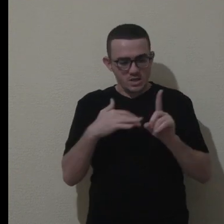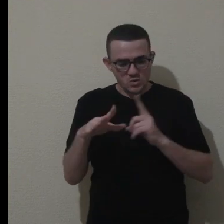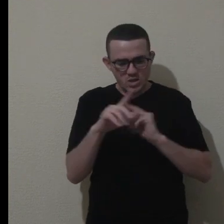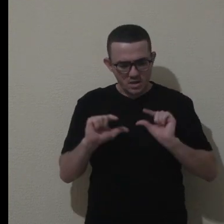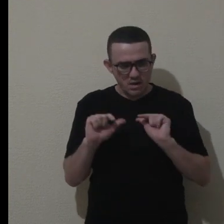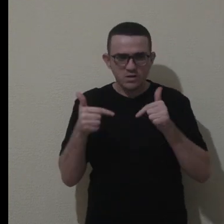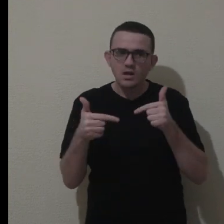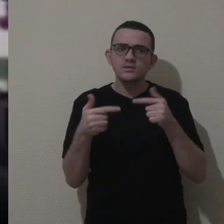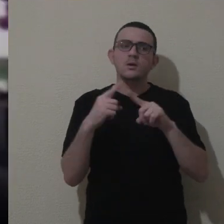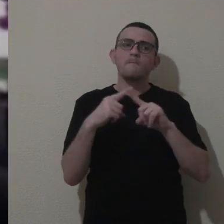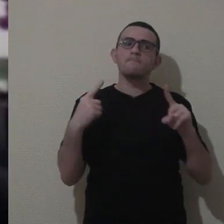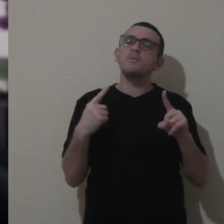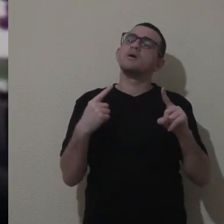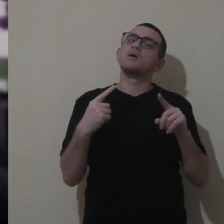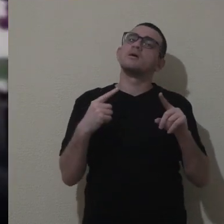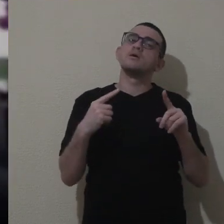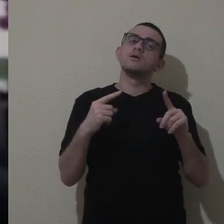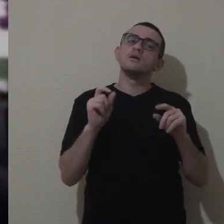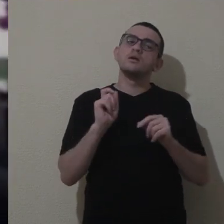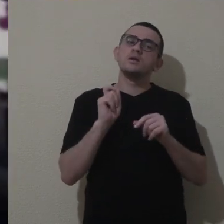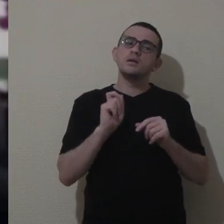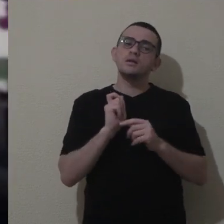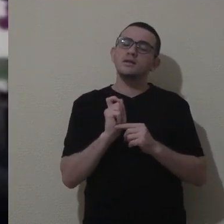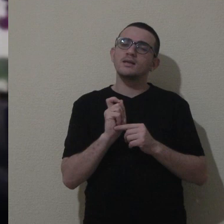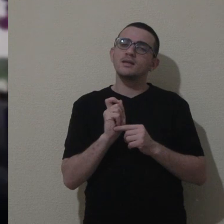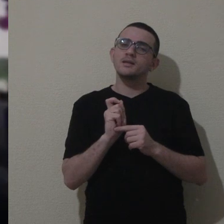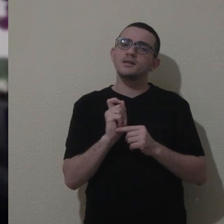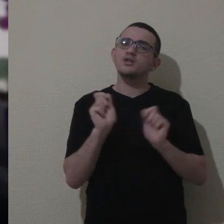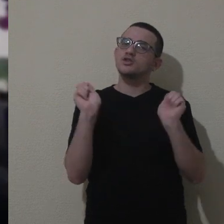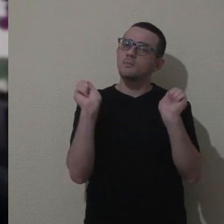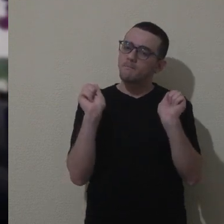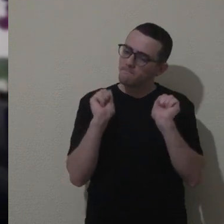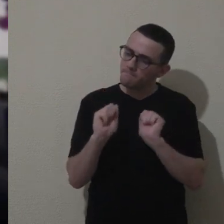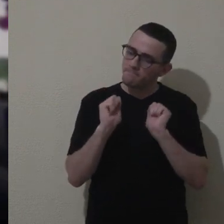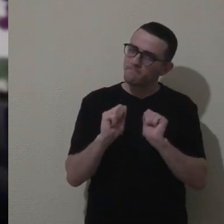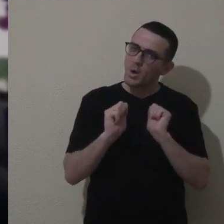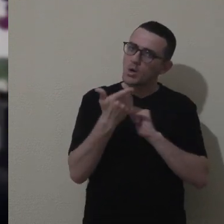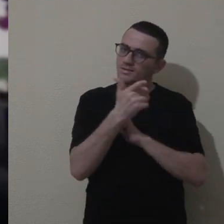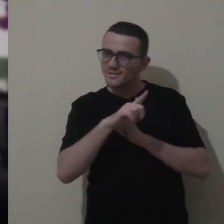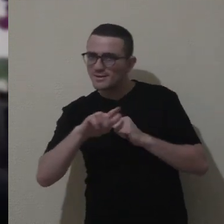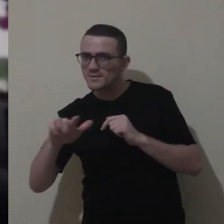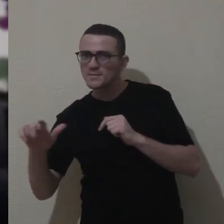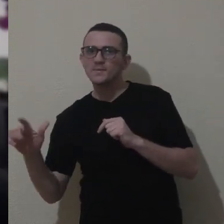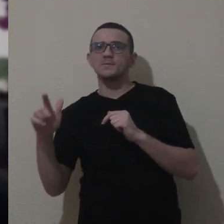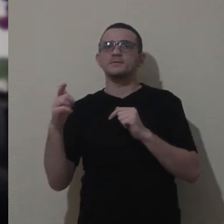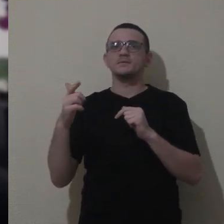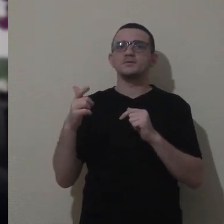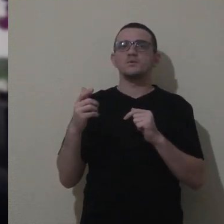ativos, né? Para que a gente, né, possa continuar a